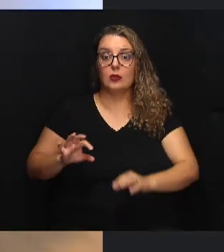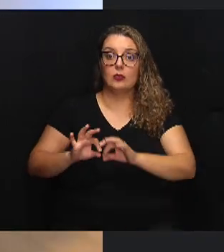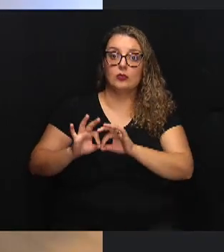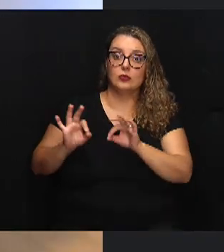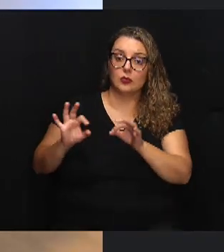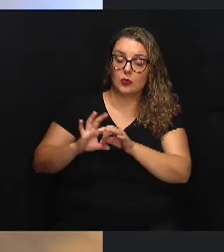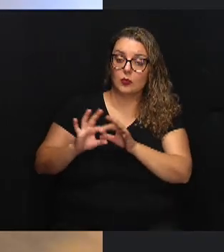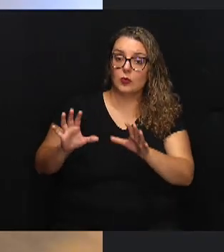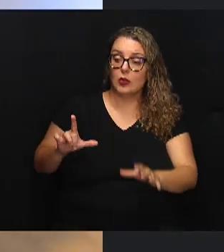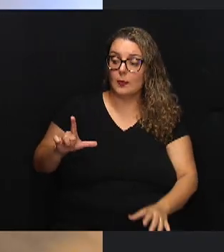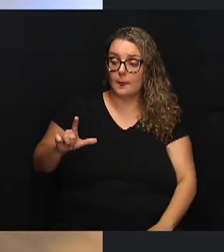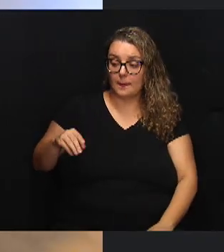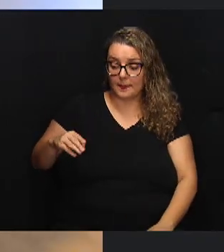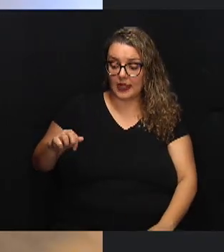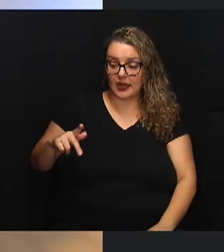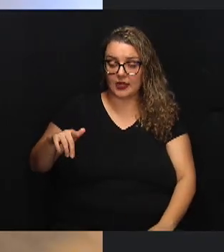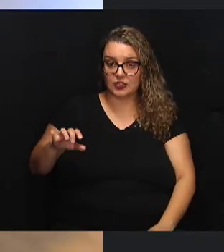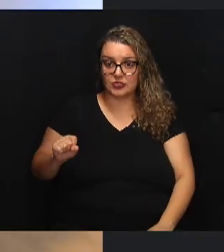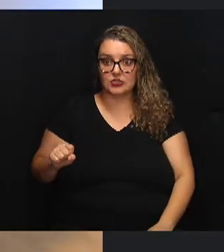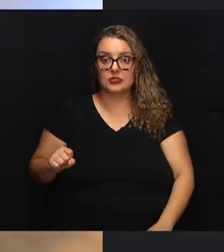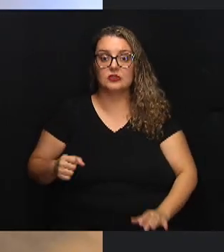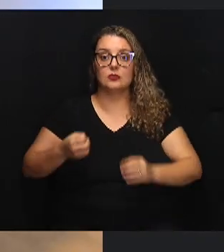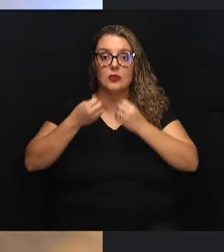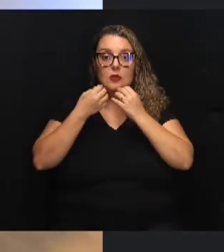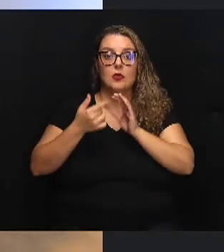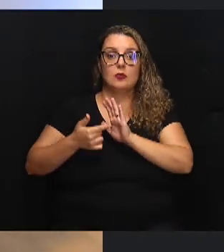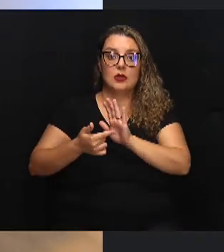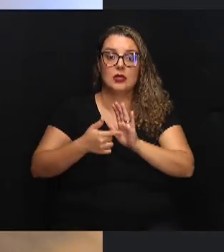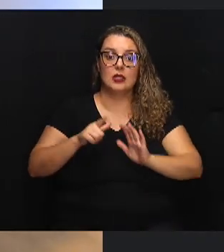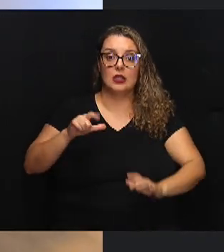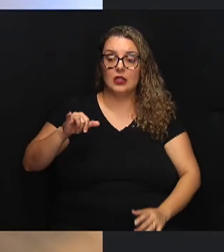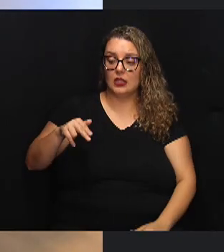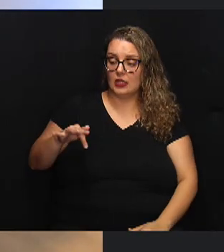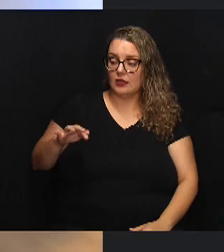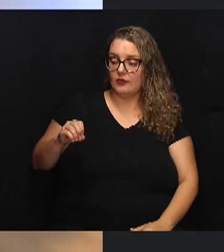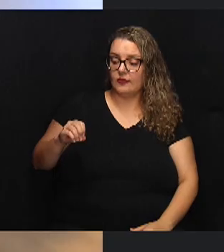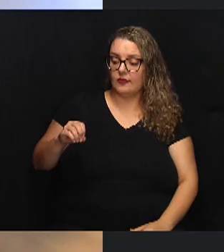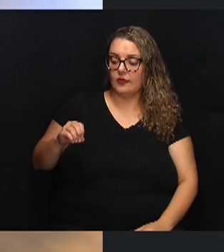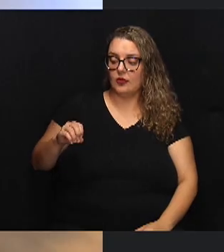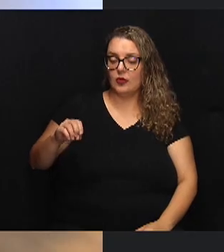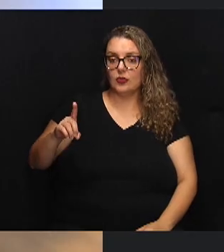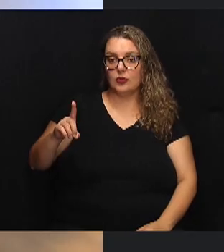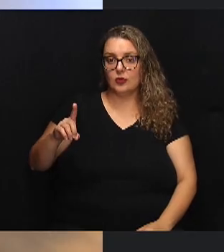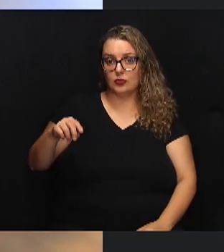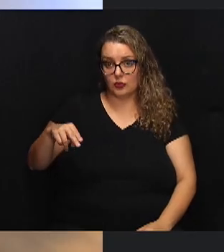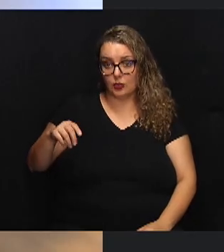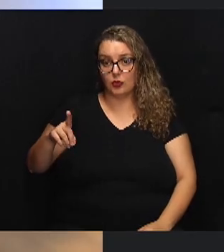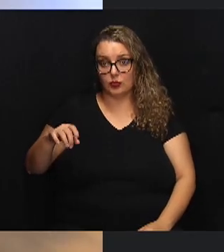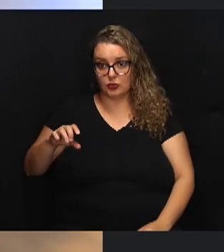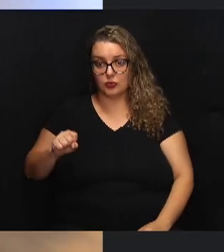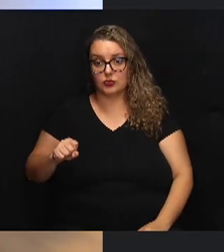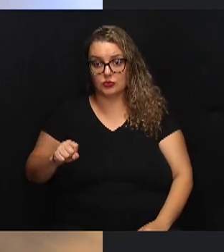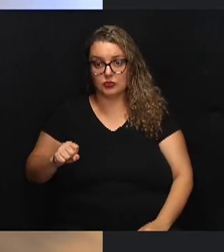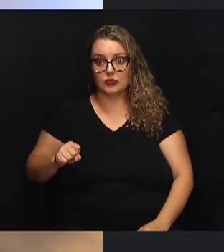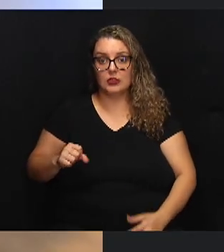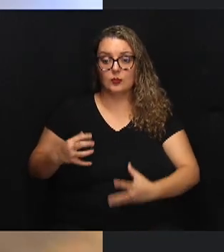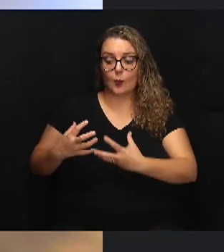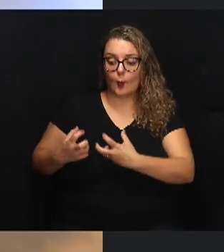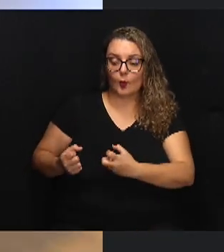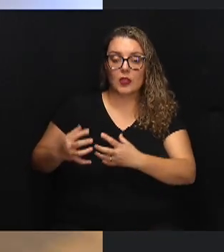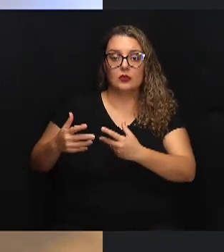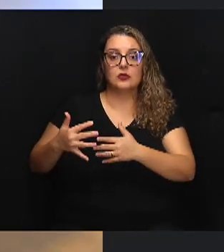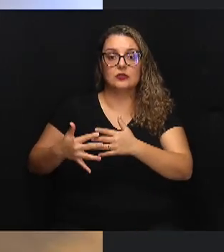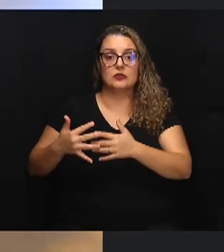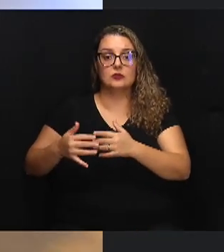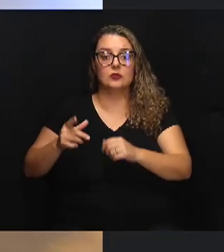boa amostragem desses linfonodos para a gente garantir que a gente tenha ressecado todos os linfonodos que poderiam estar comprometidos,